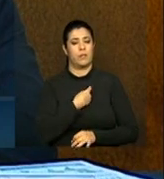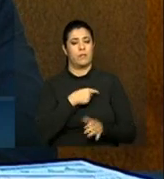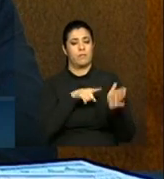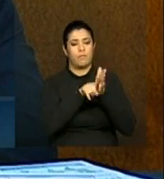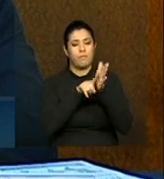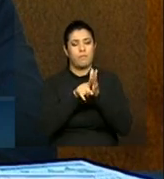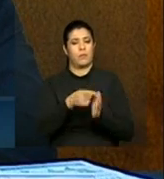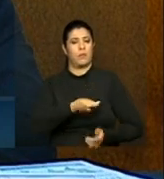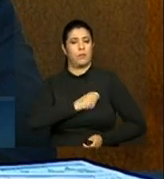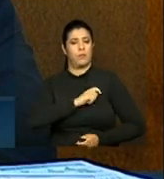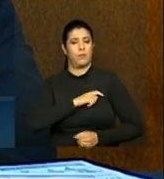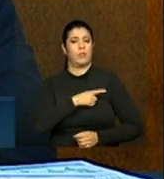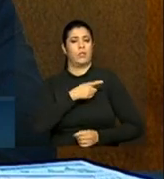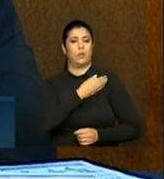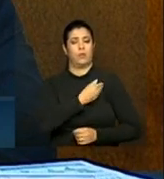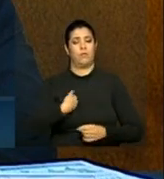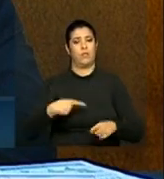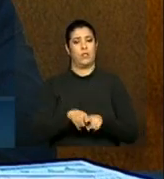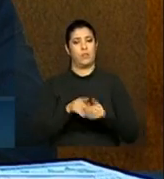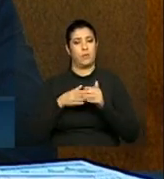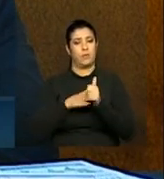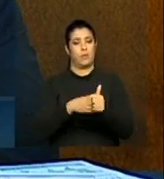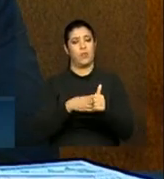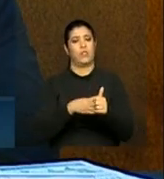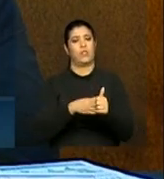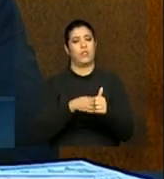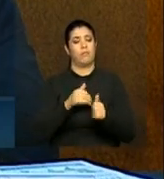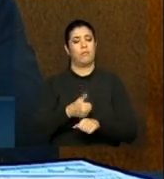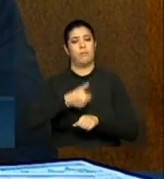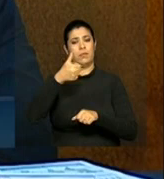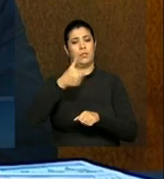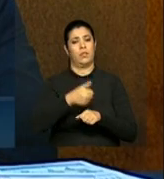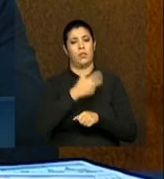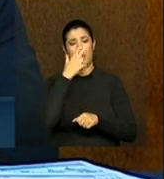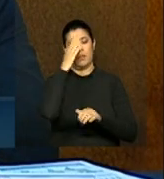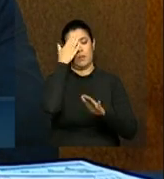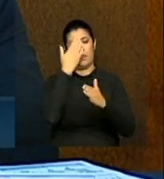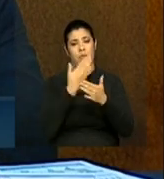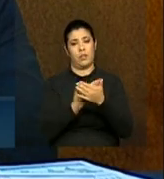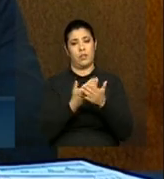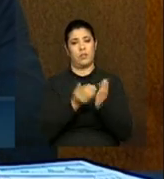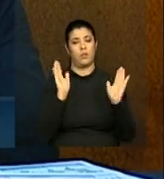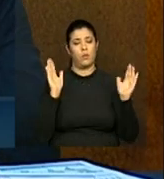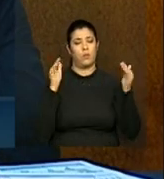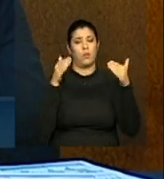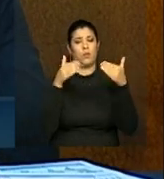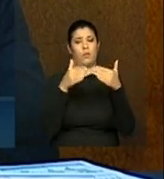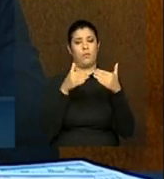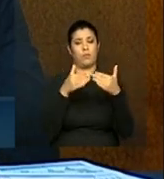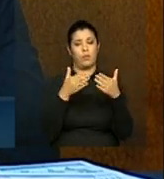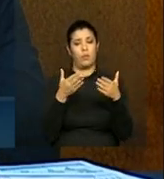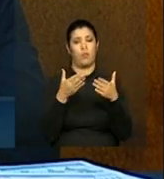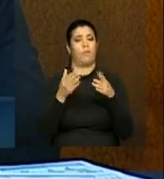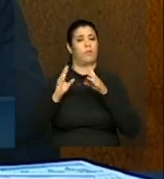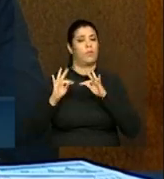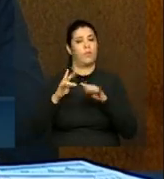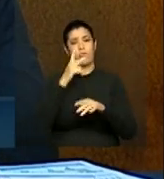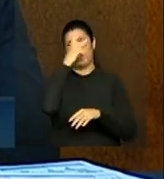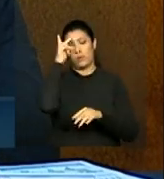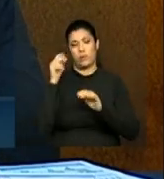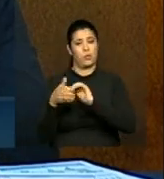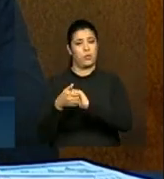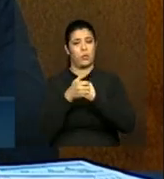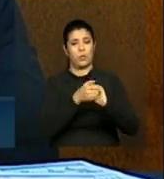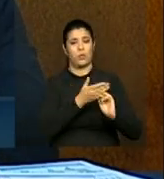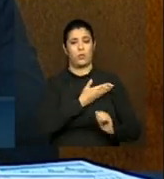e para que nos oriente no sentido no sentido melhor. E acho que o fórum Interconselhos Pedro Estter ministras aqui, companheiros de